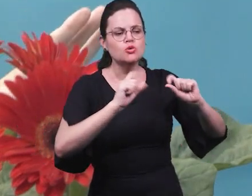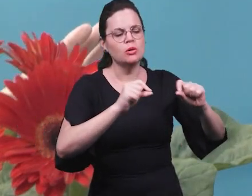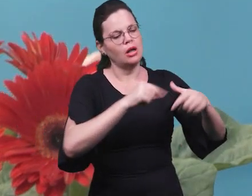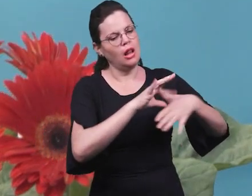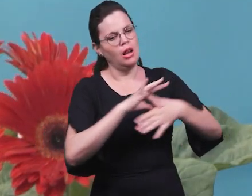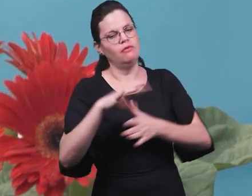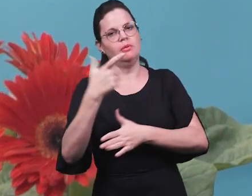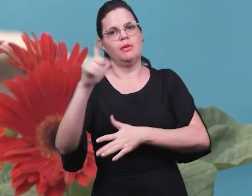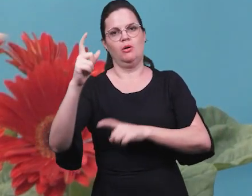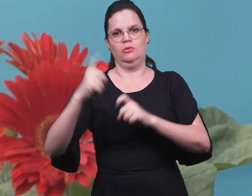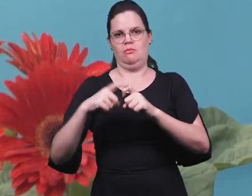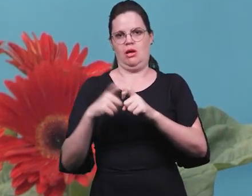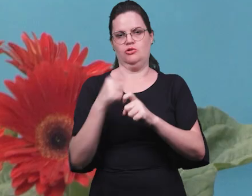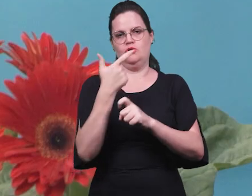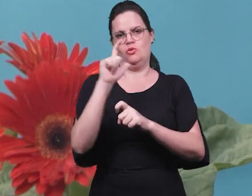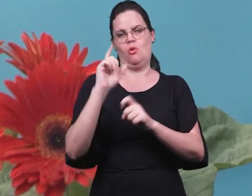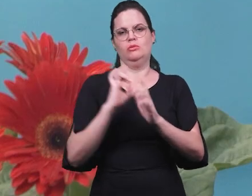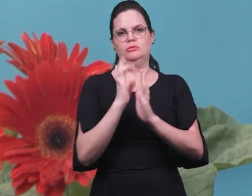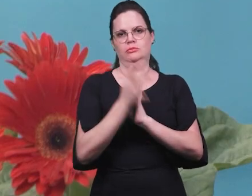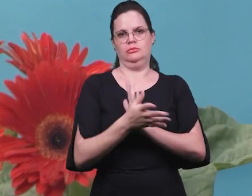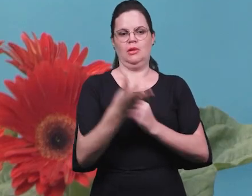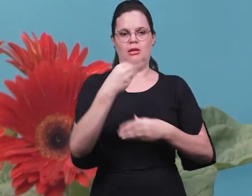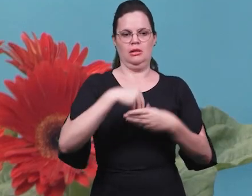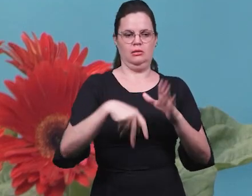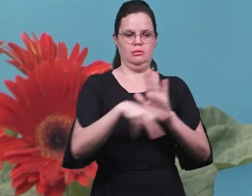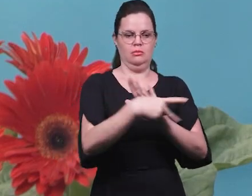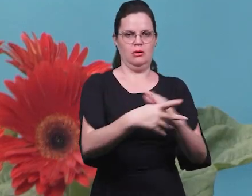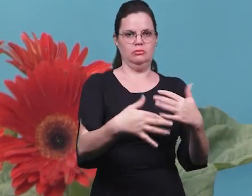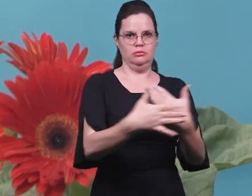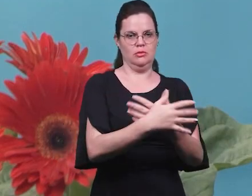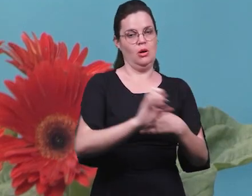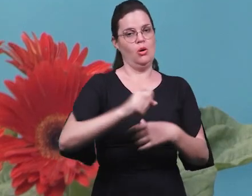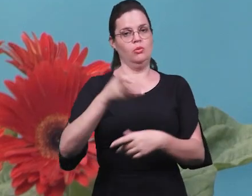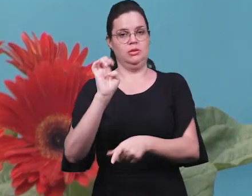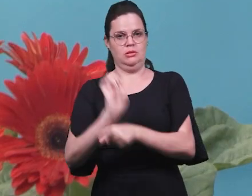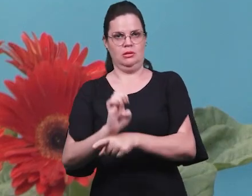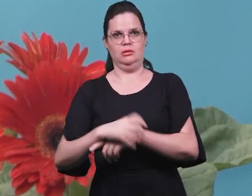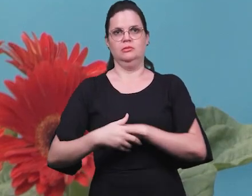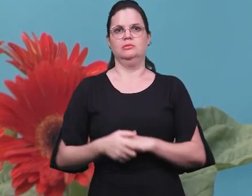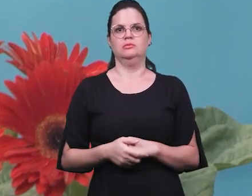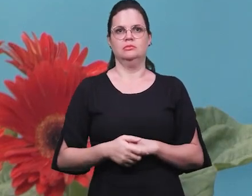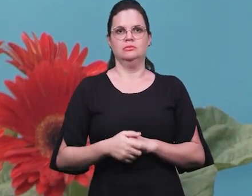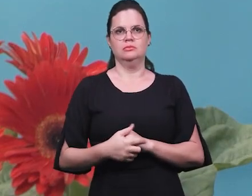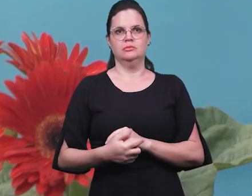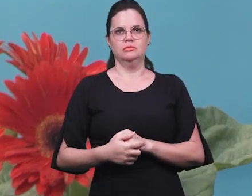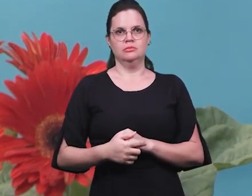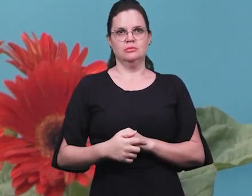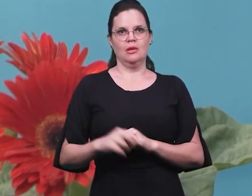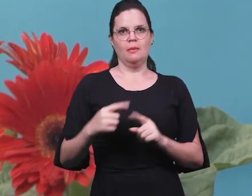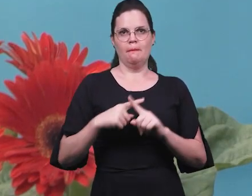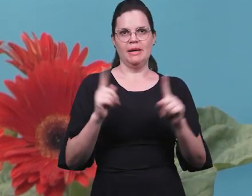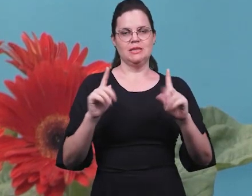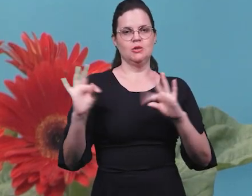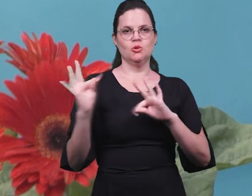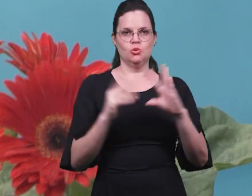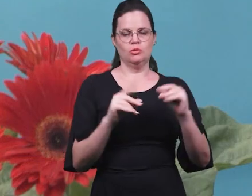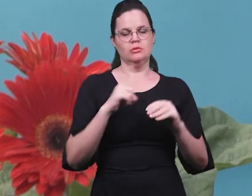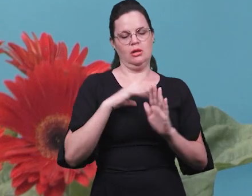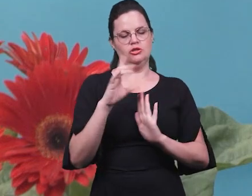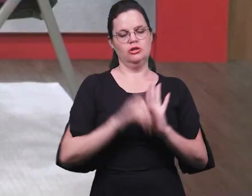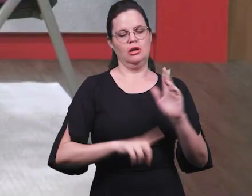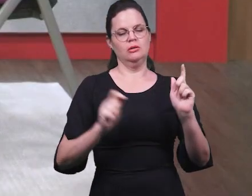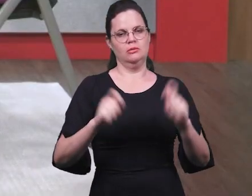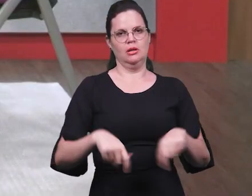para as especialidades, seja do município ou seja do estado. Então é assim que funciona, mas o acesso é para